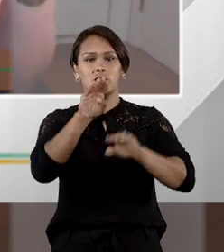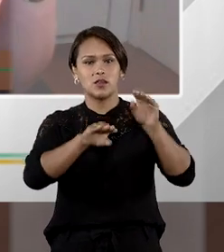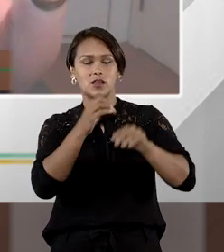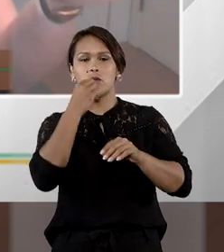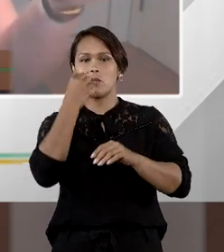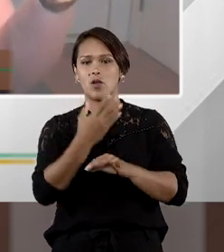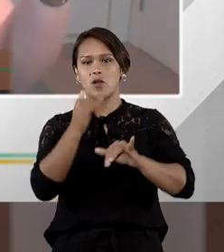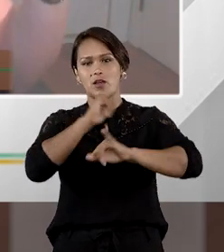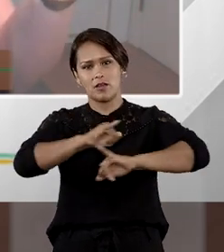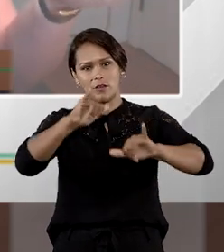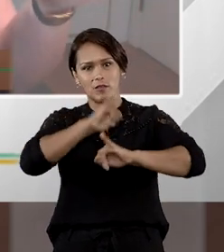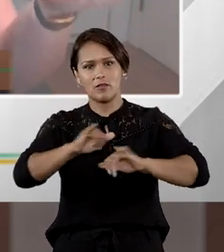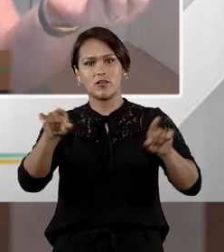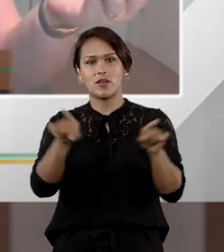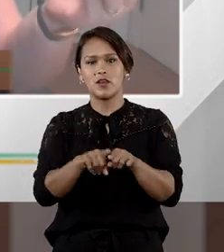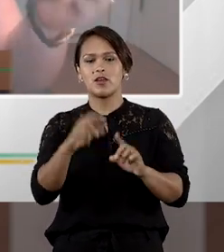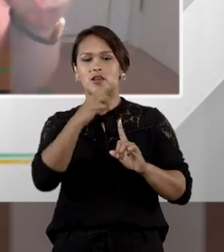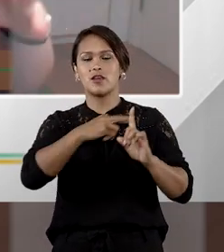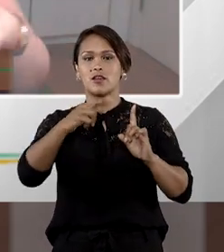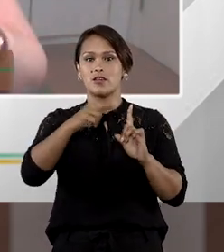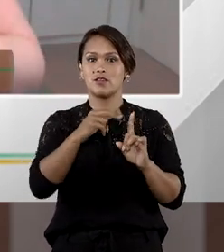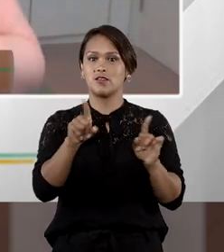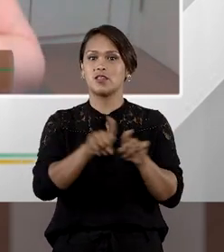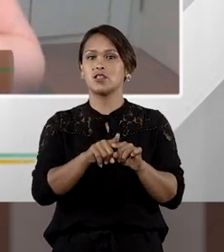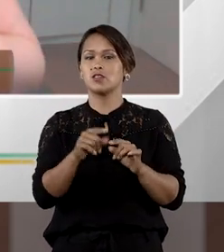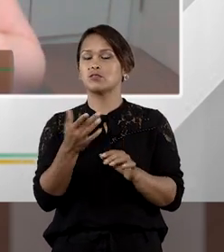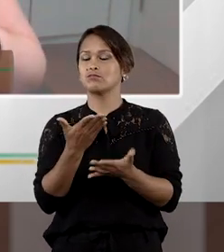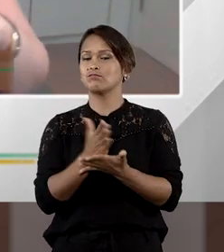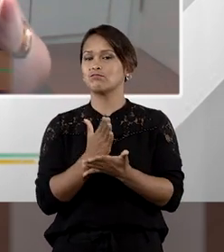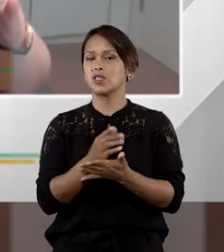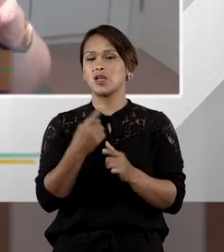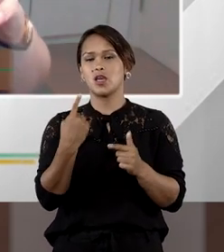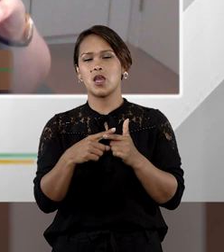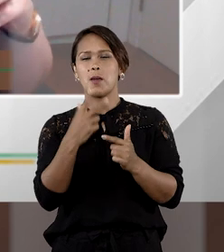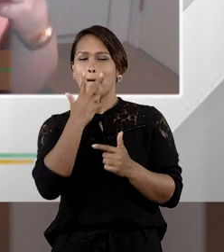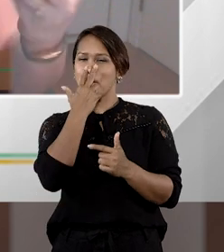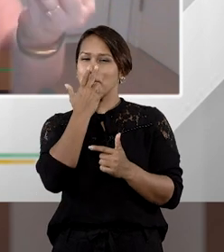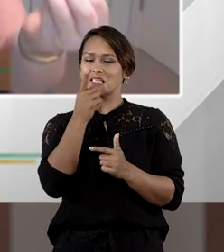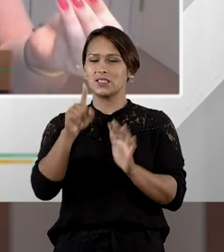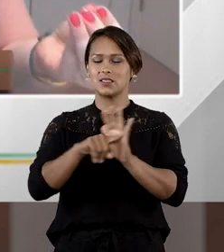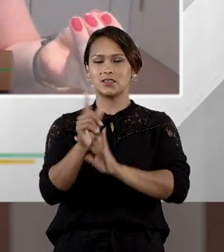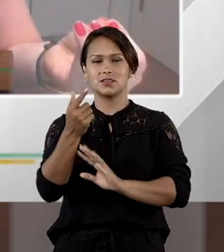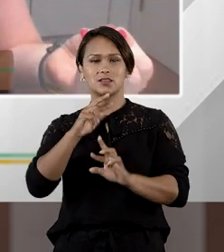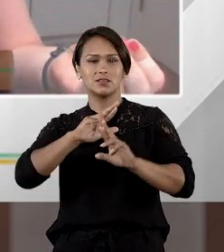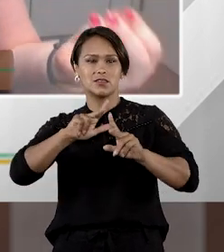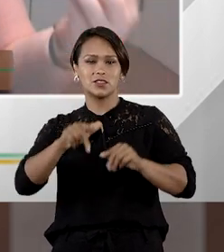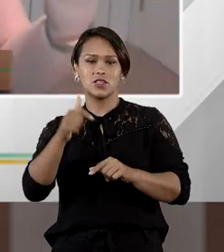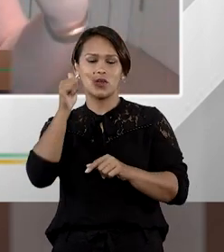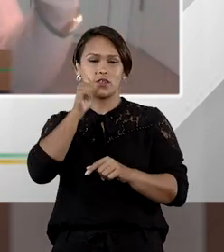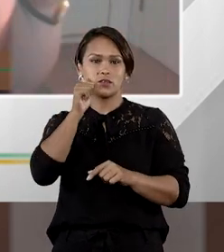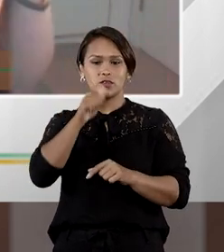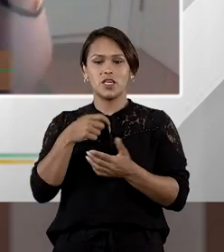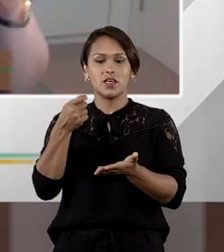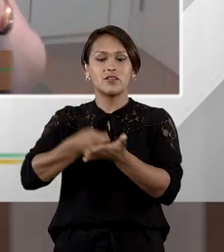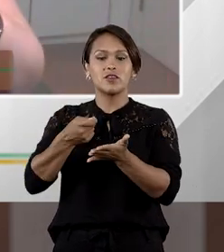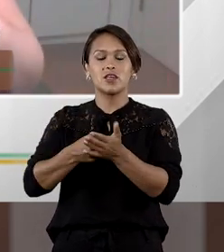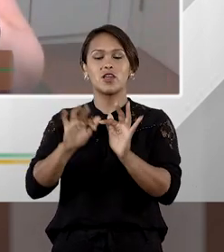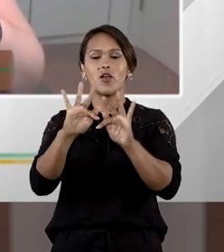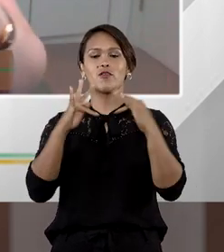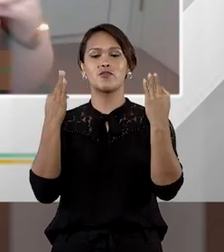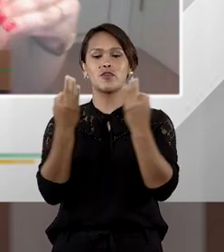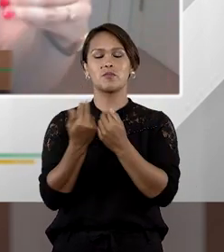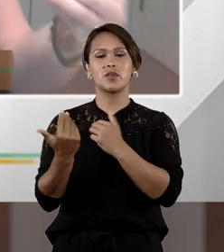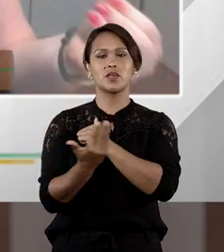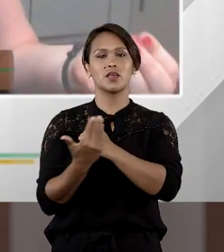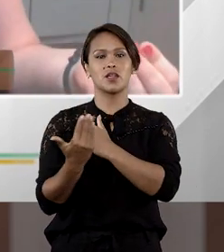sejam bons para a gente informar, ter referências, eu fico um pouco chateada, porque me parece que é um pouco desleal com as mulheres que se dedicaram ao projeto